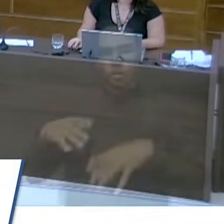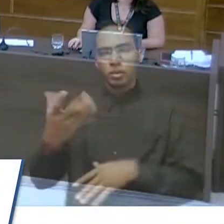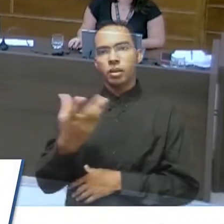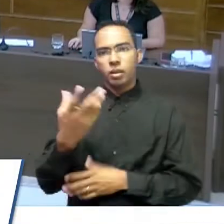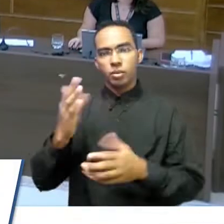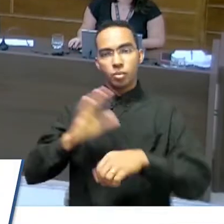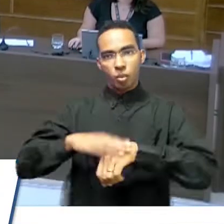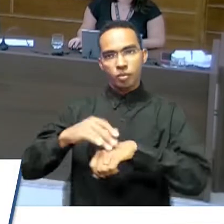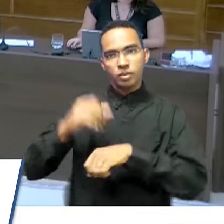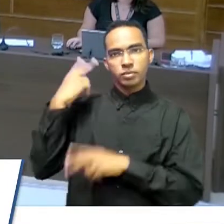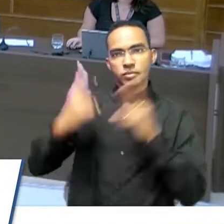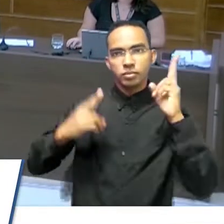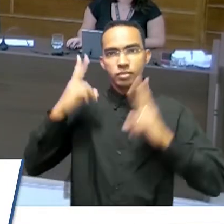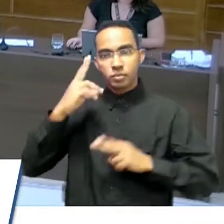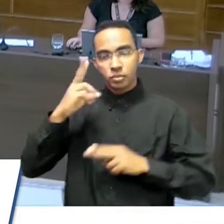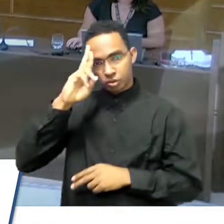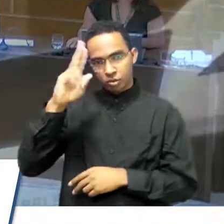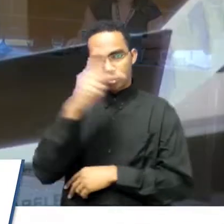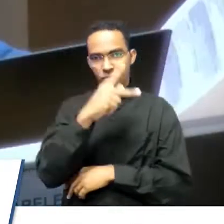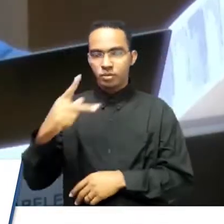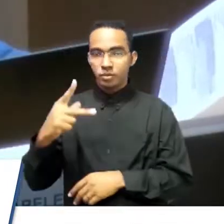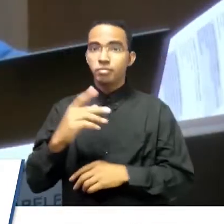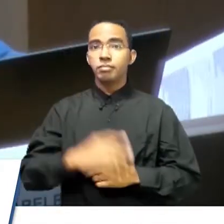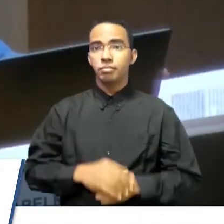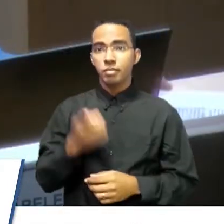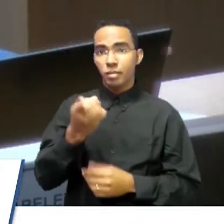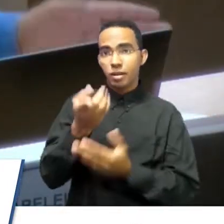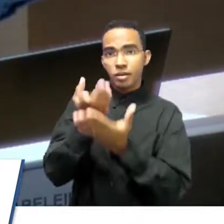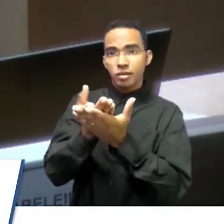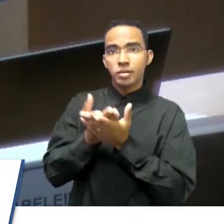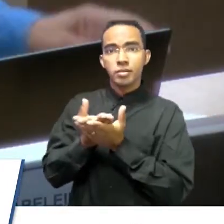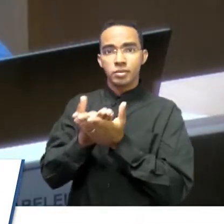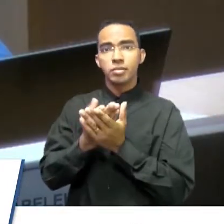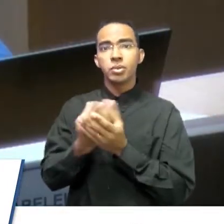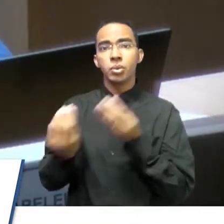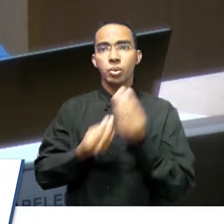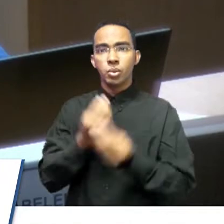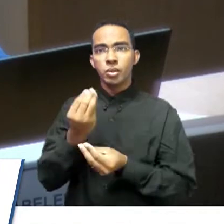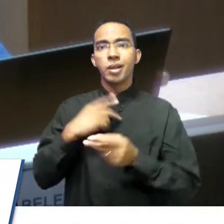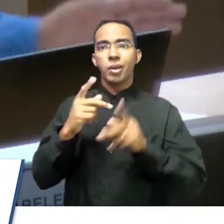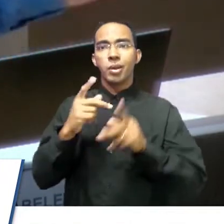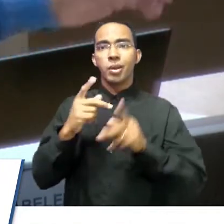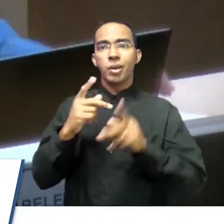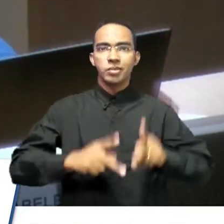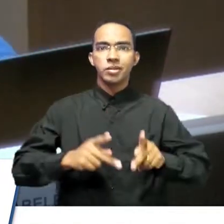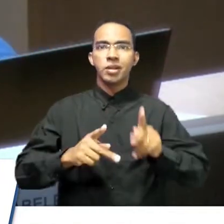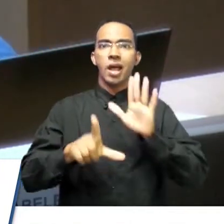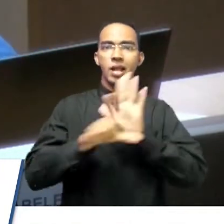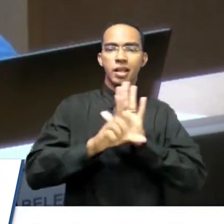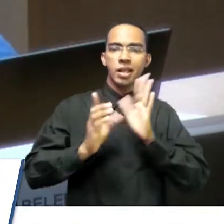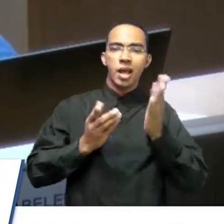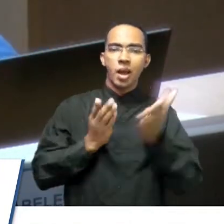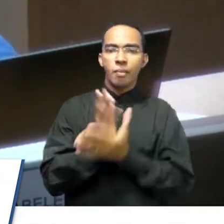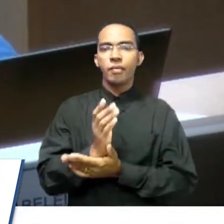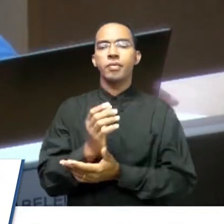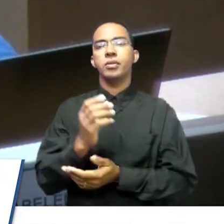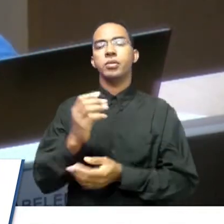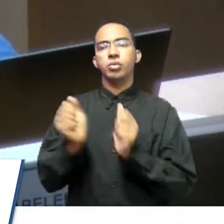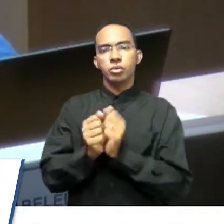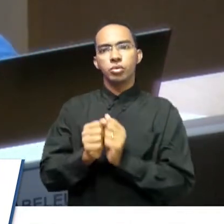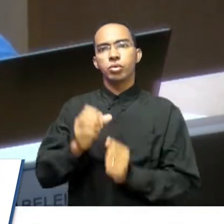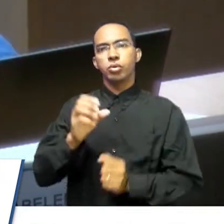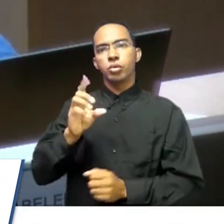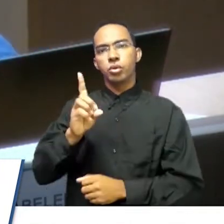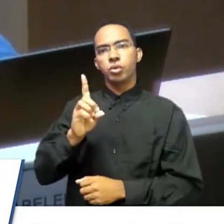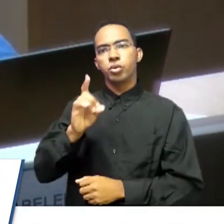Senhor presidente, esse requerimento vem através do teu projeto de lei que nós aprovamos do Dona Zé da Farmácia, né,